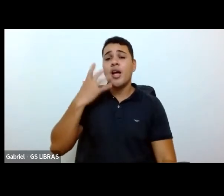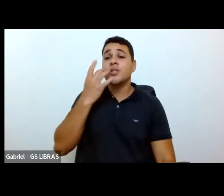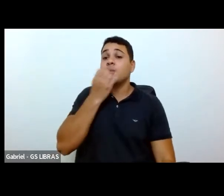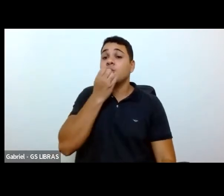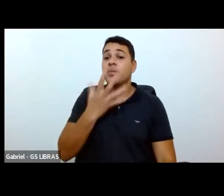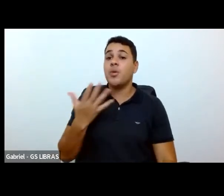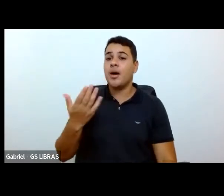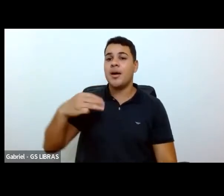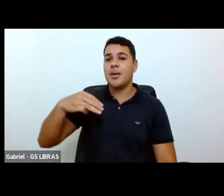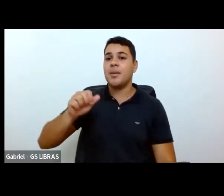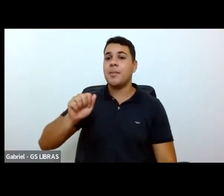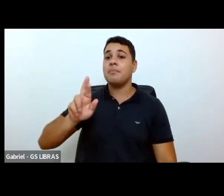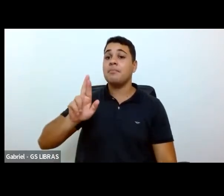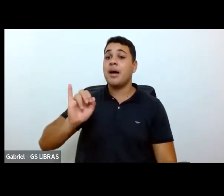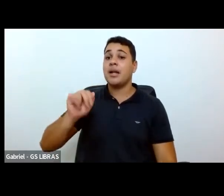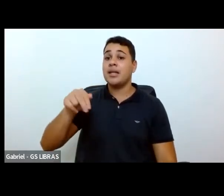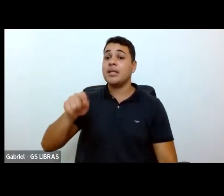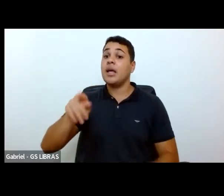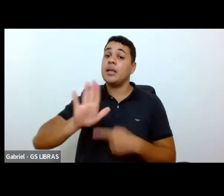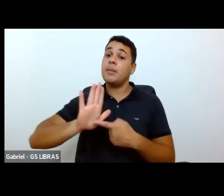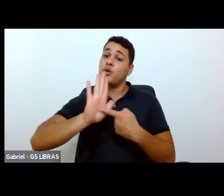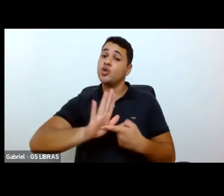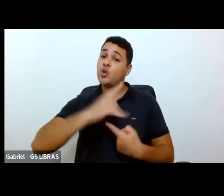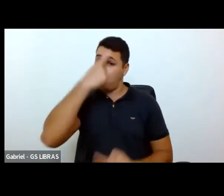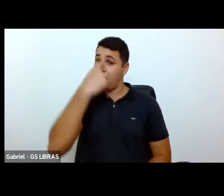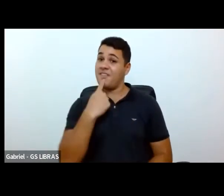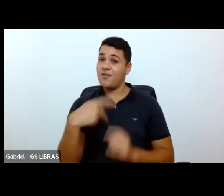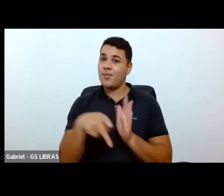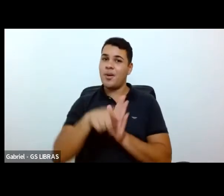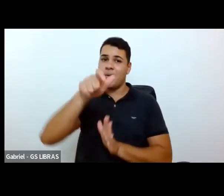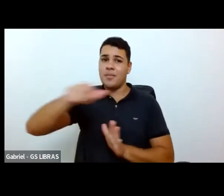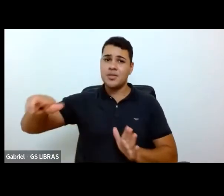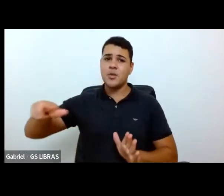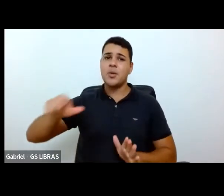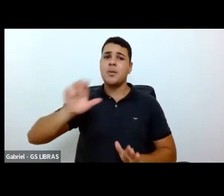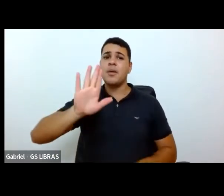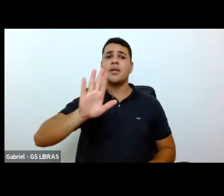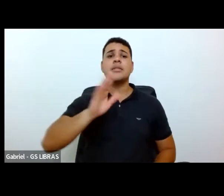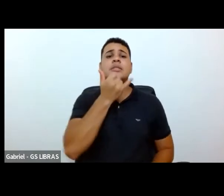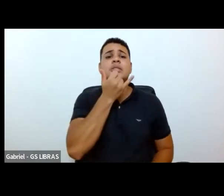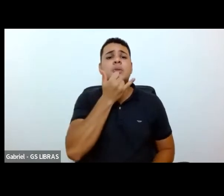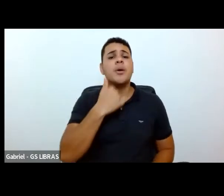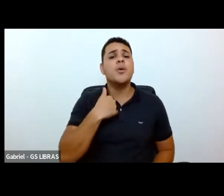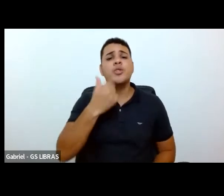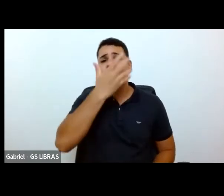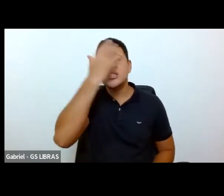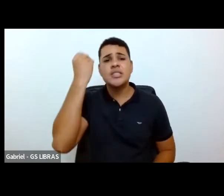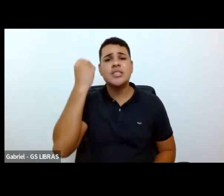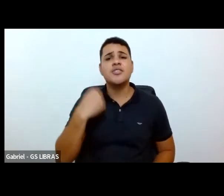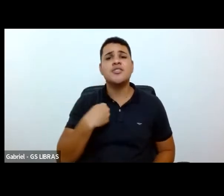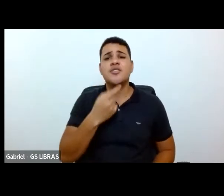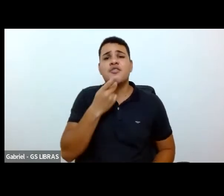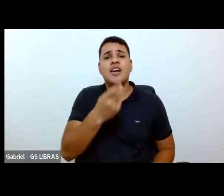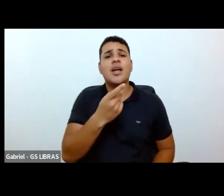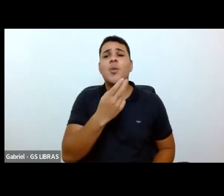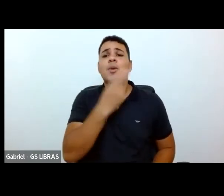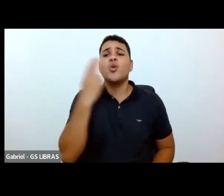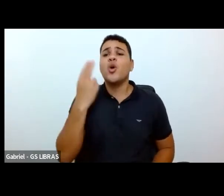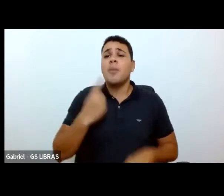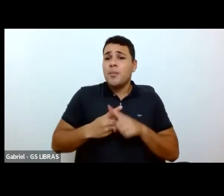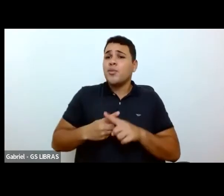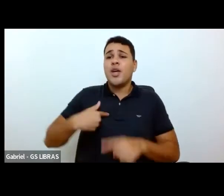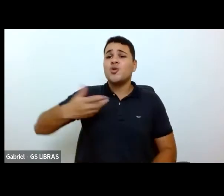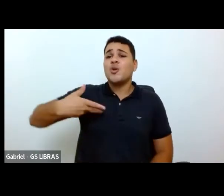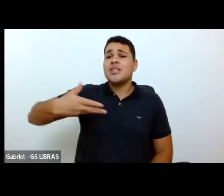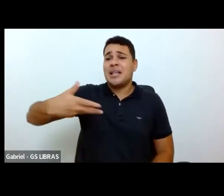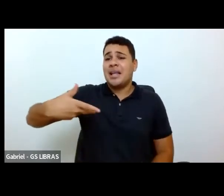esse perfil, né, mas eu vou dizer que, por vezes, para mim, ai, gente, eu nem me apresentei, né, aí a pessoa acelerada, gente,